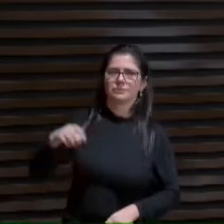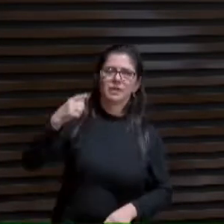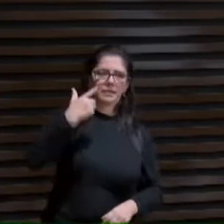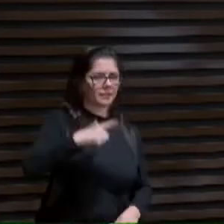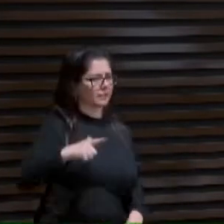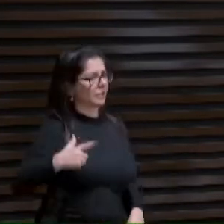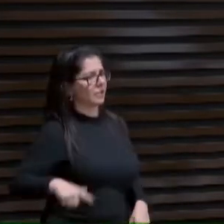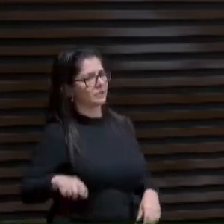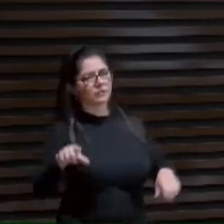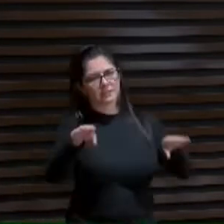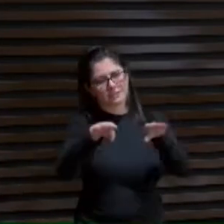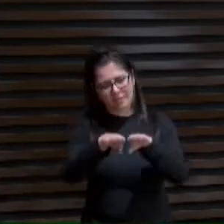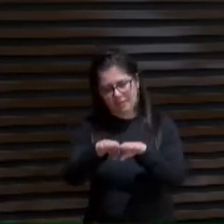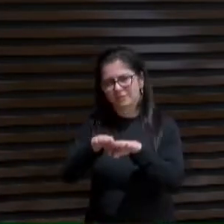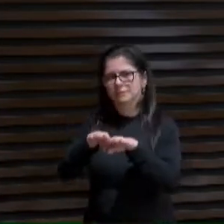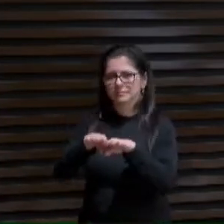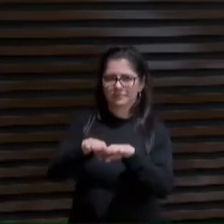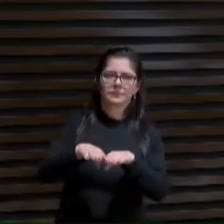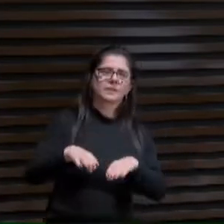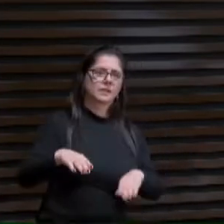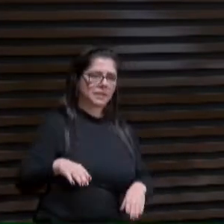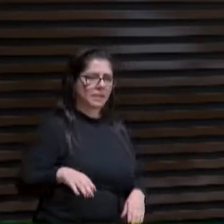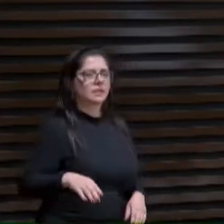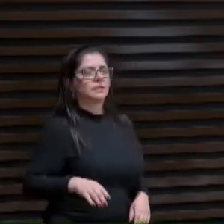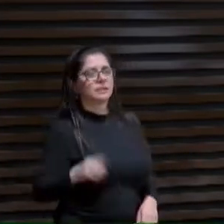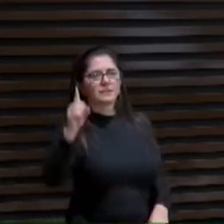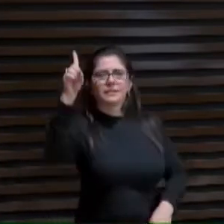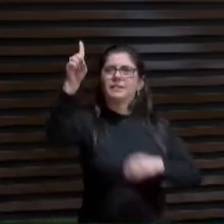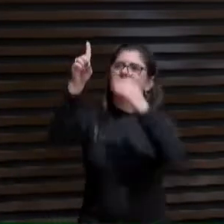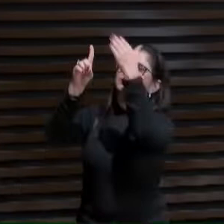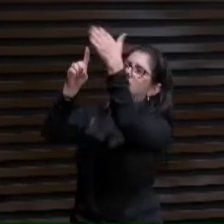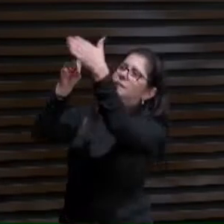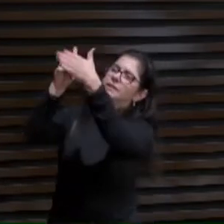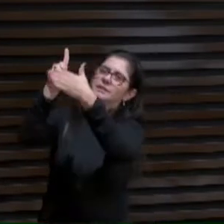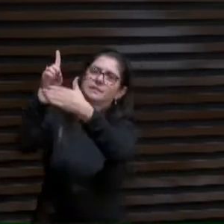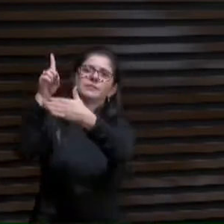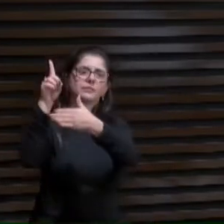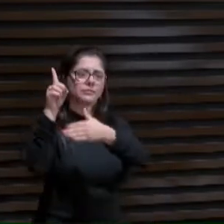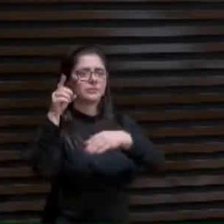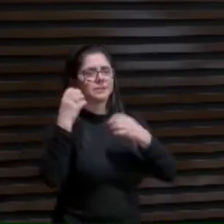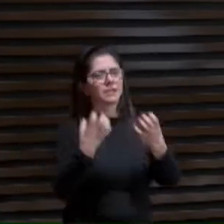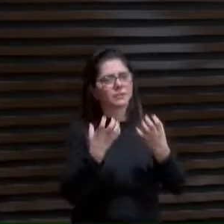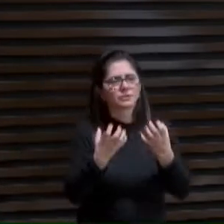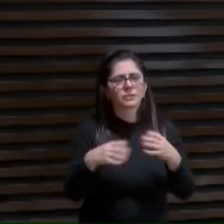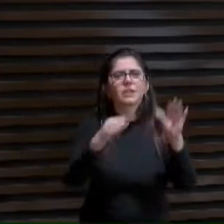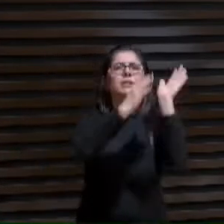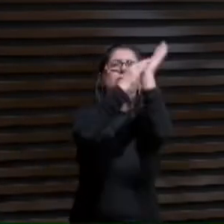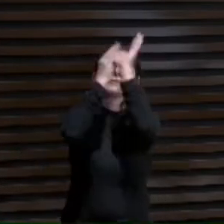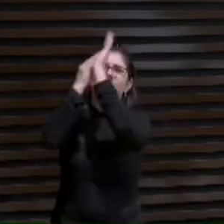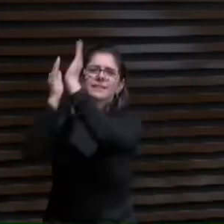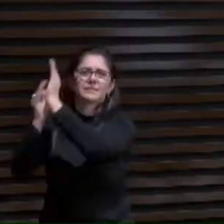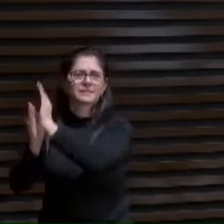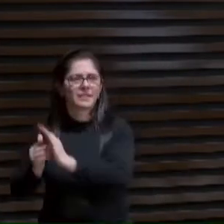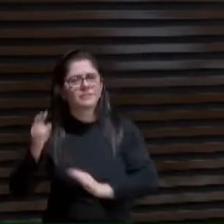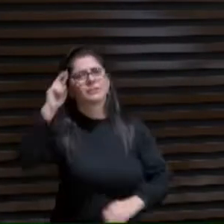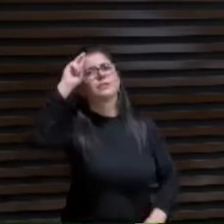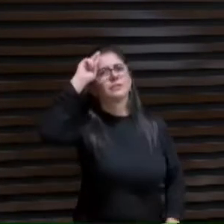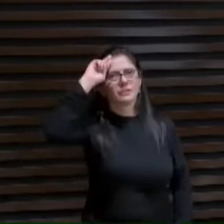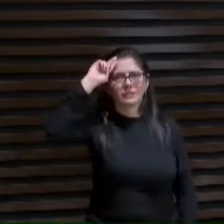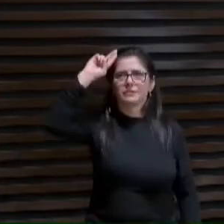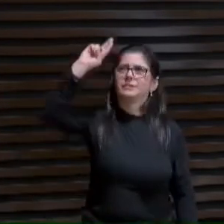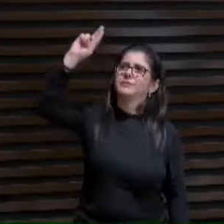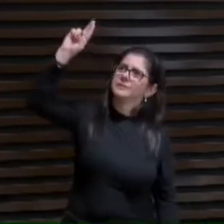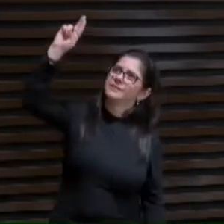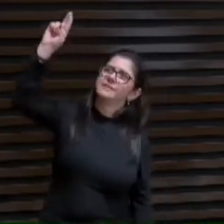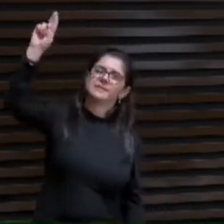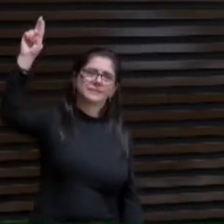poderoso, não há outro igual. Ele é digno, vamos louvar ao Senhor.